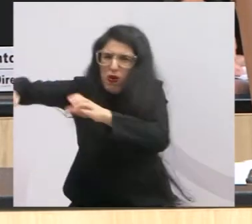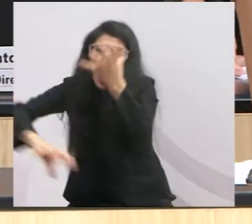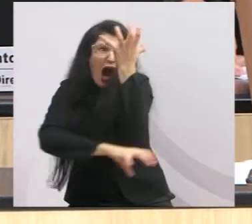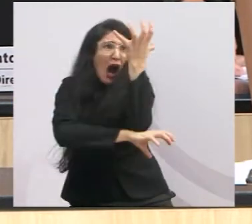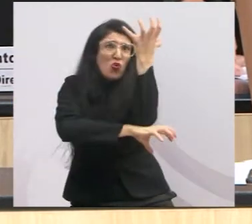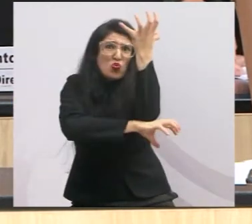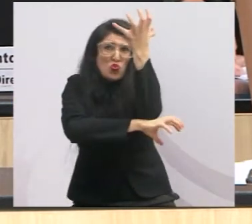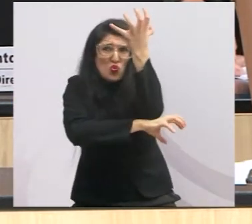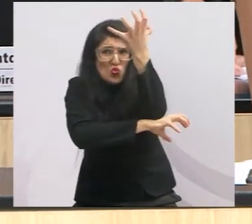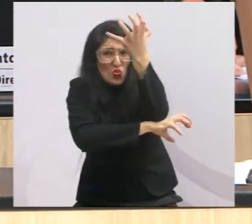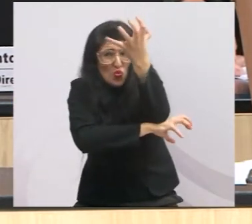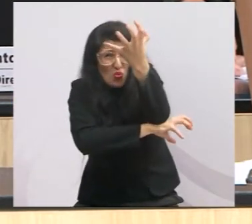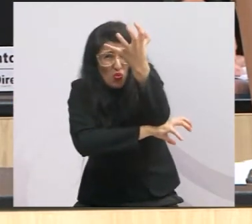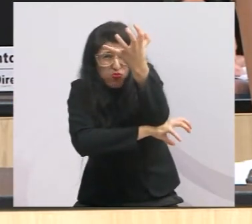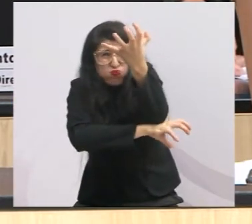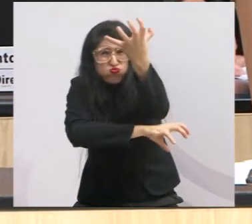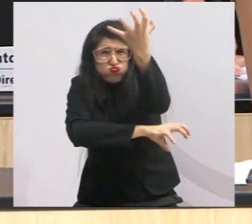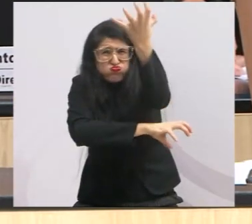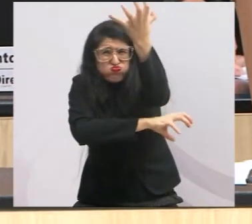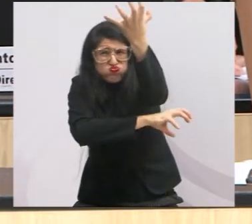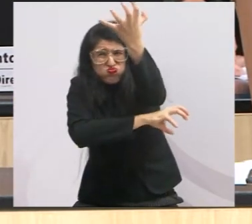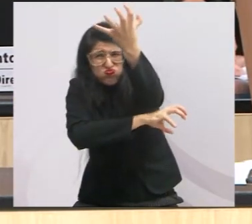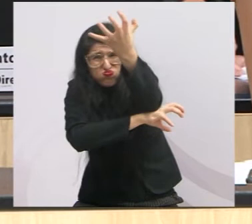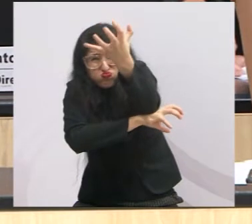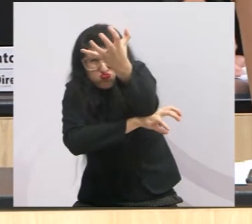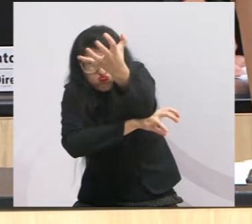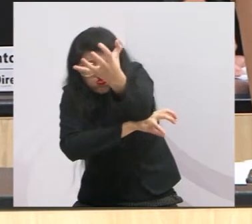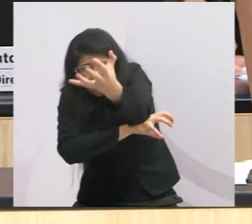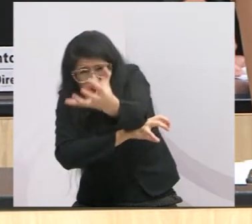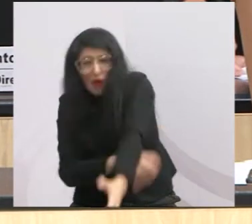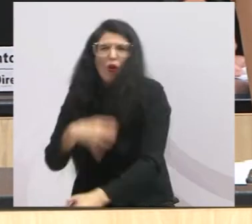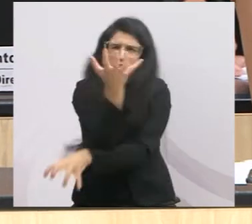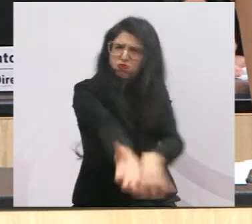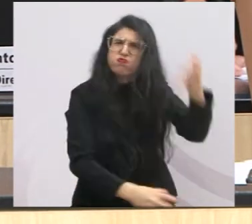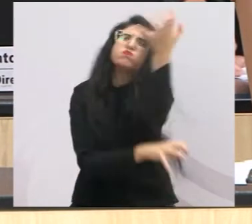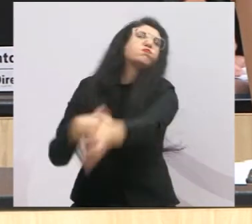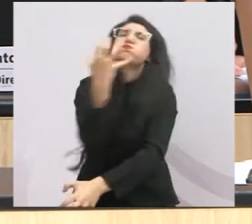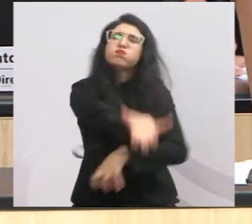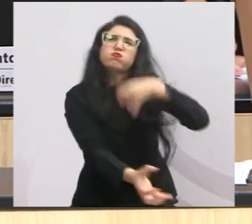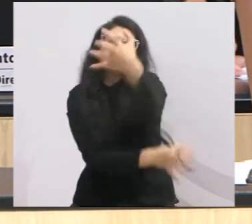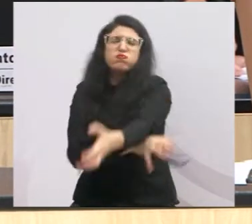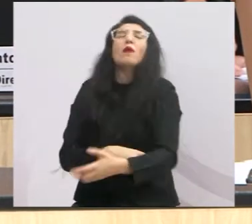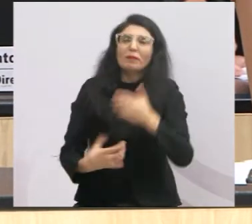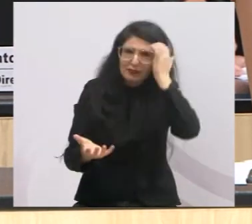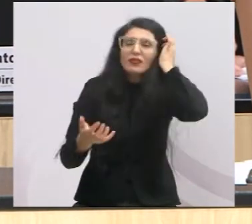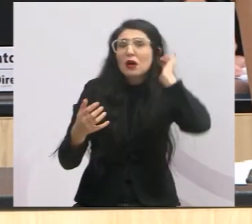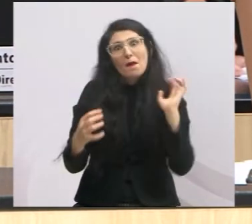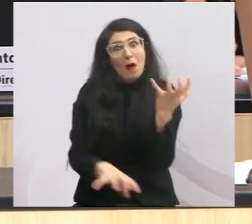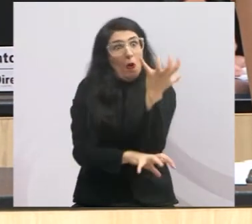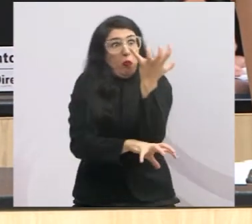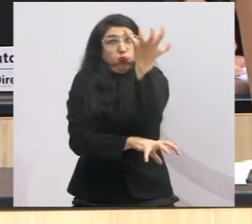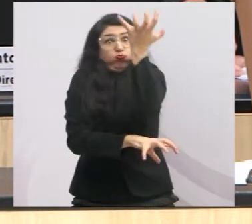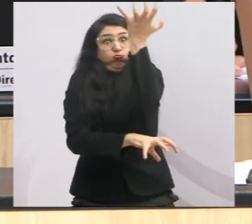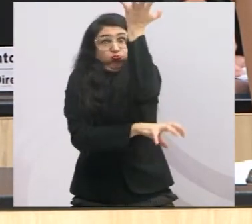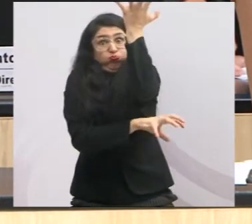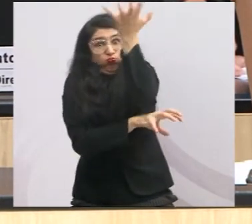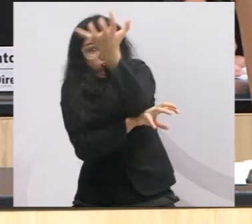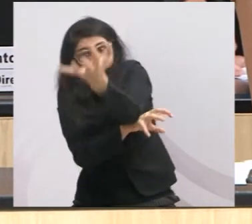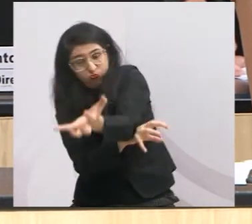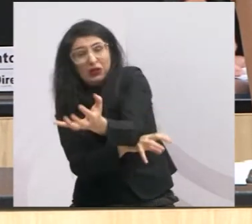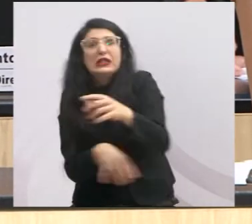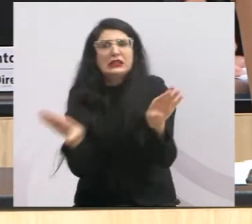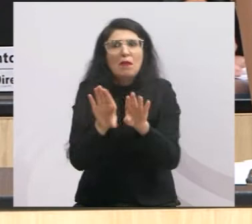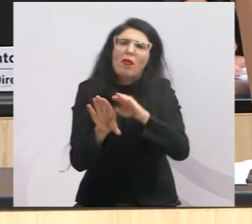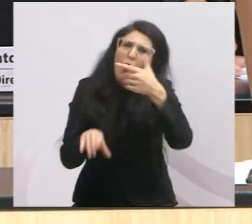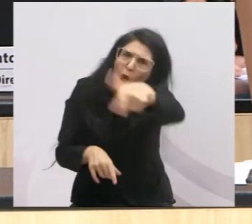Feito esse registro, respeitosamente requeremos que sejam adotadas as providências habituais para a divulgação da